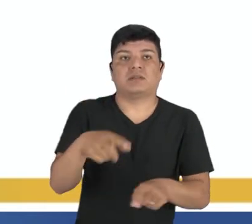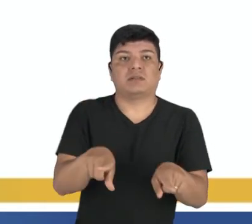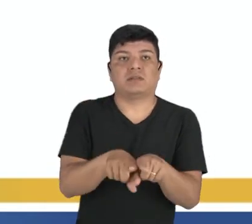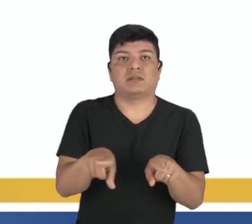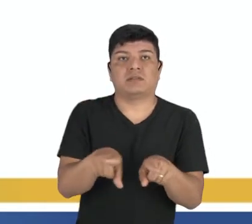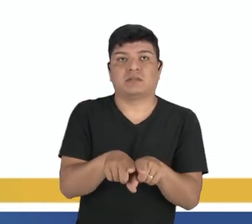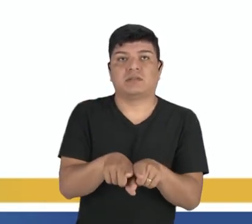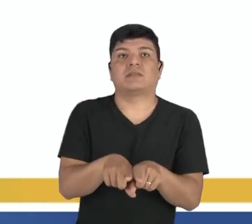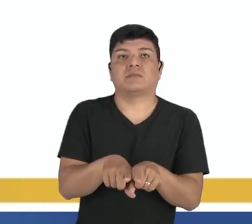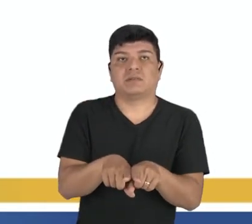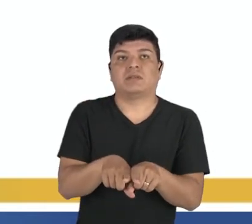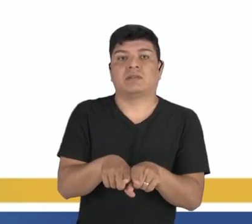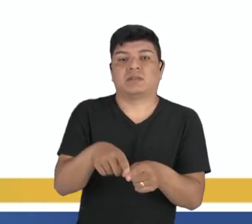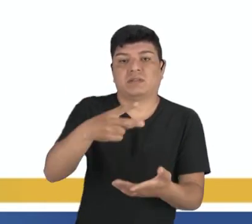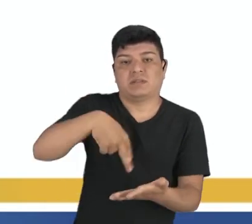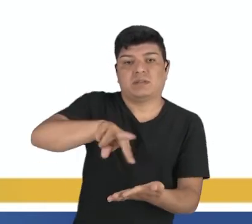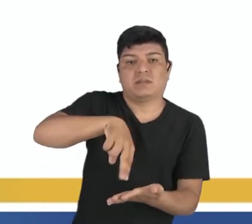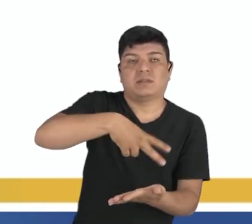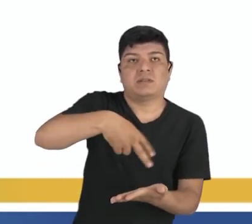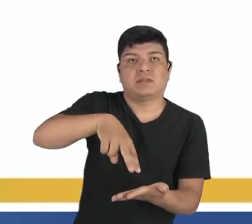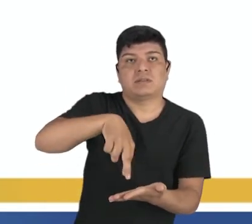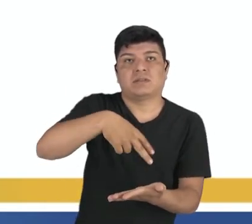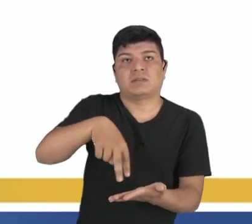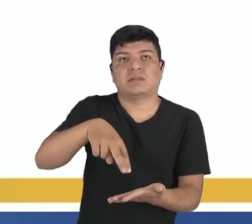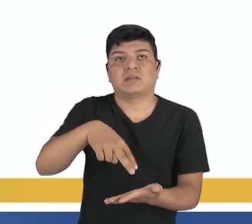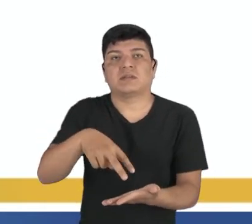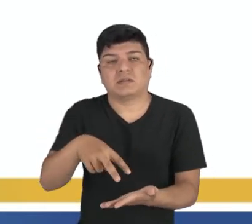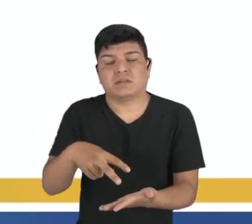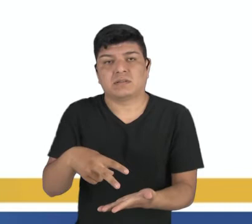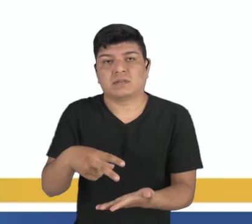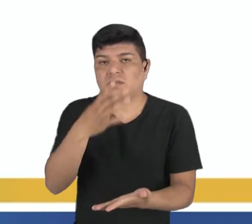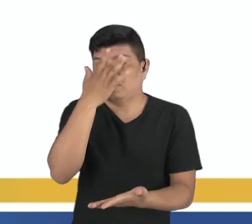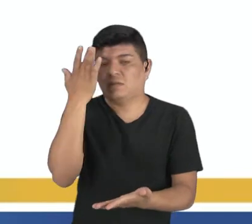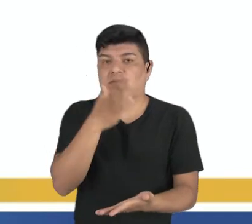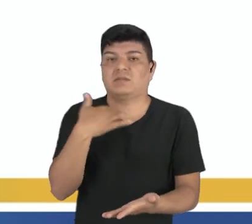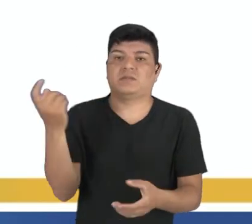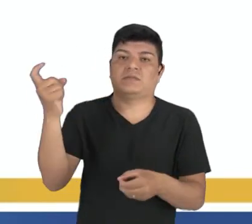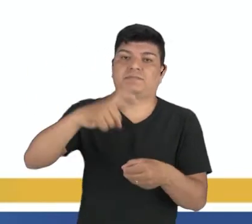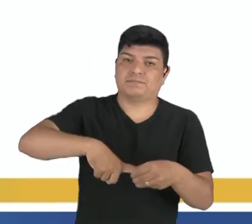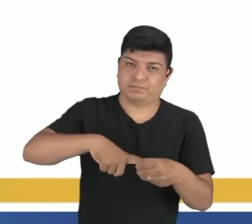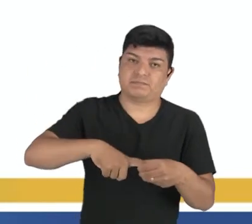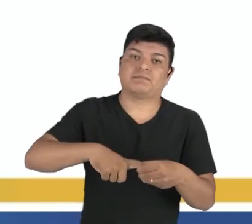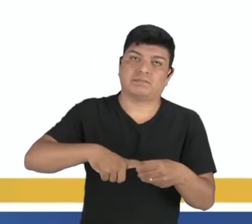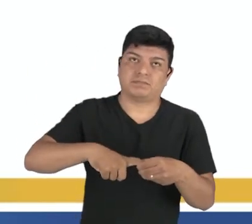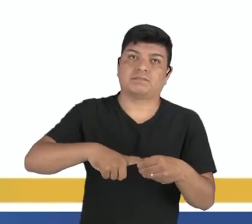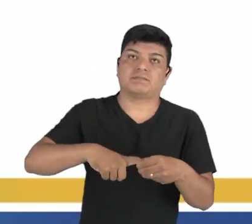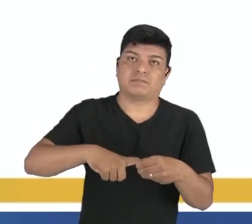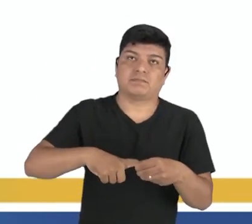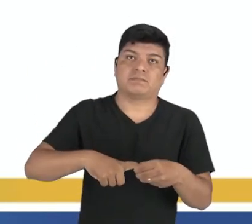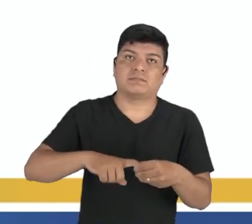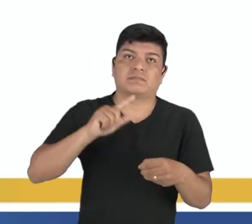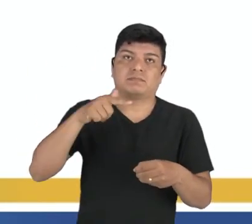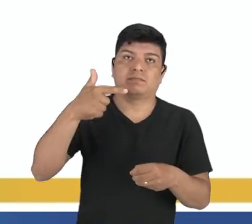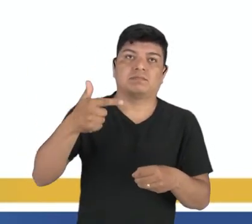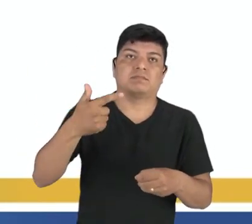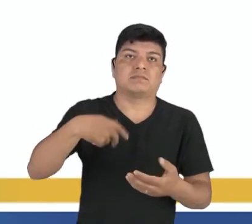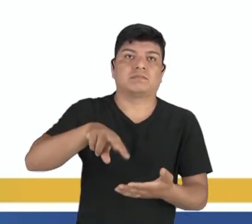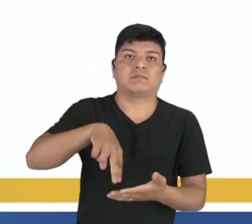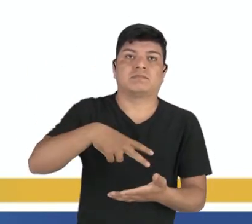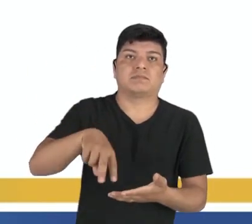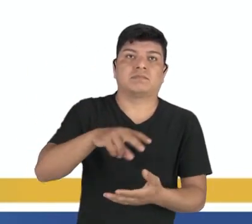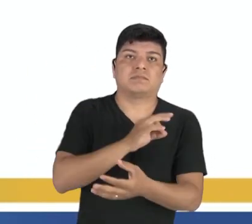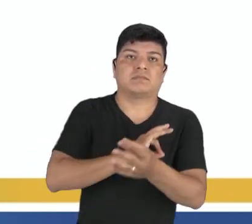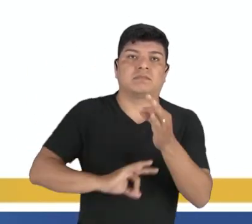também dizem que essa dança tem o intuito de trazer os mortos de volta, tá bom? Retornar. Próxima dança, dança